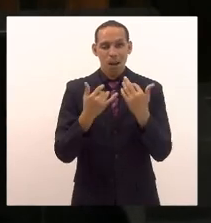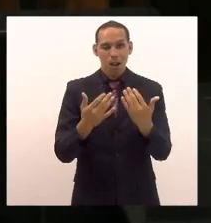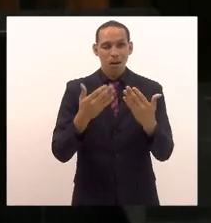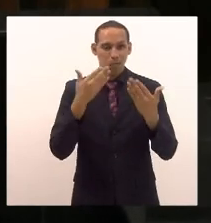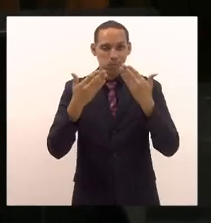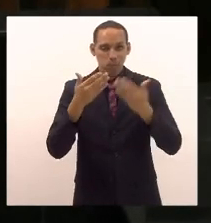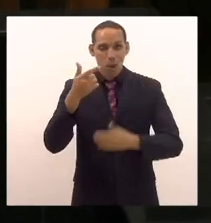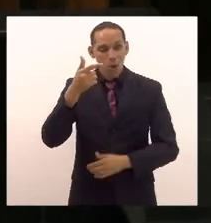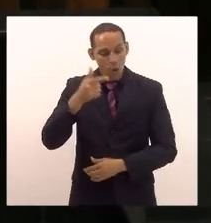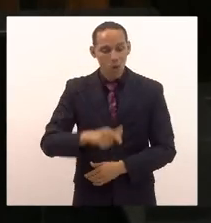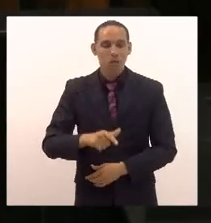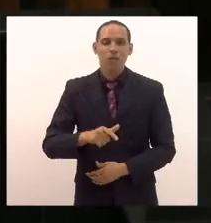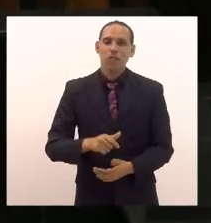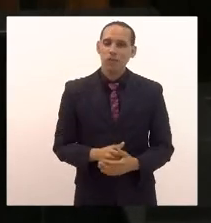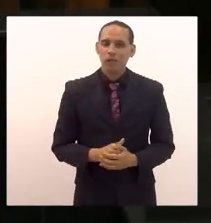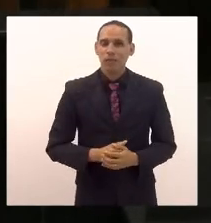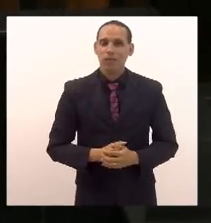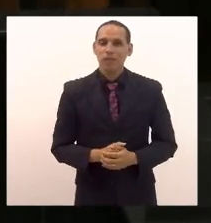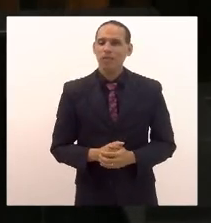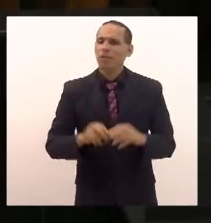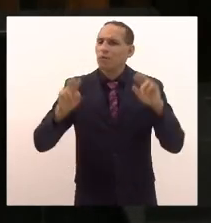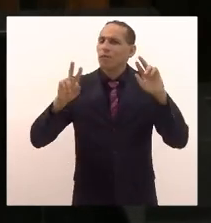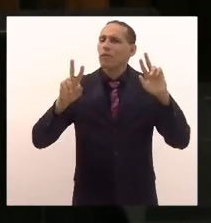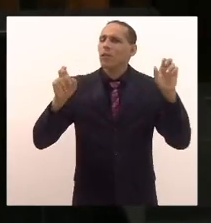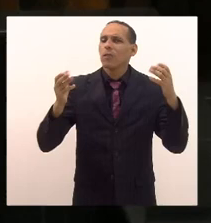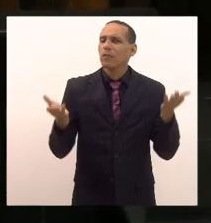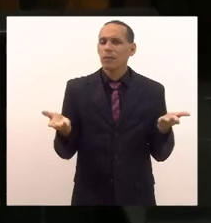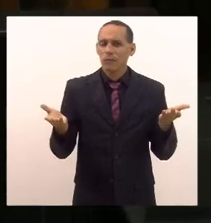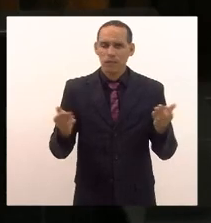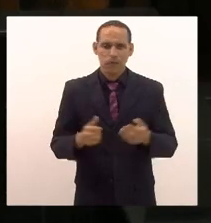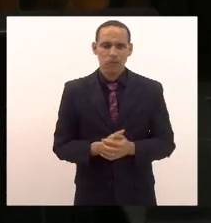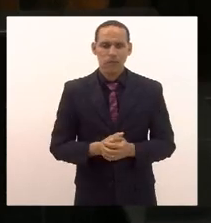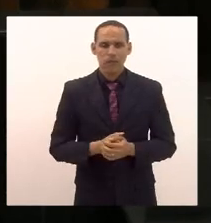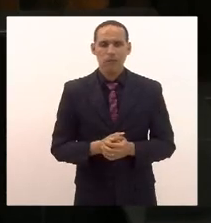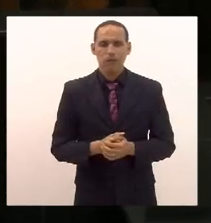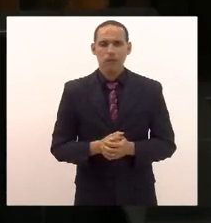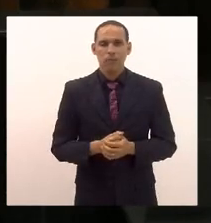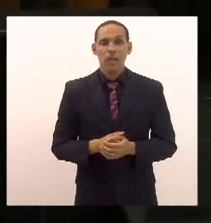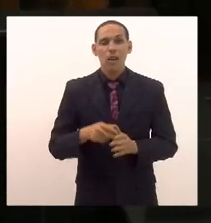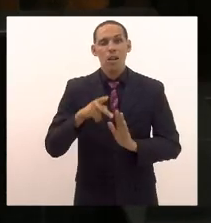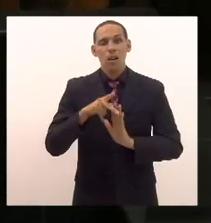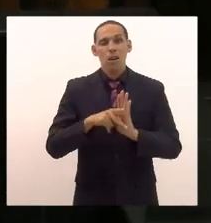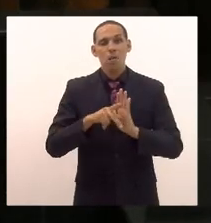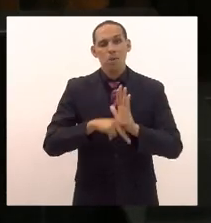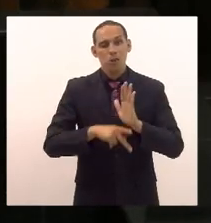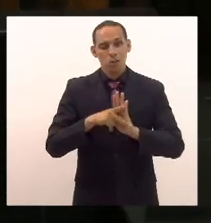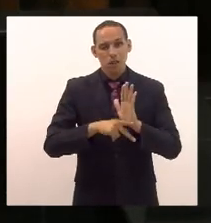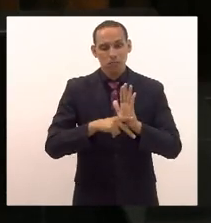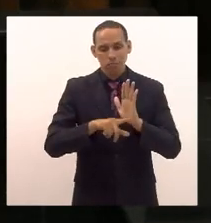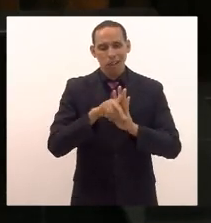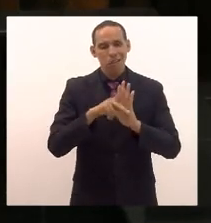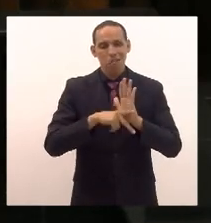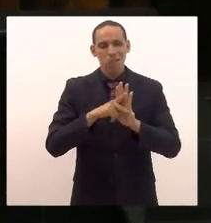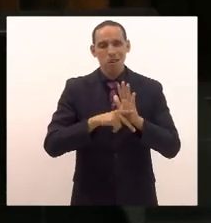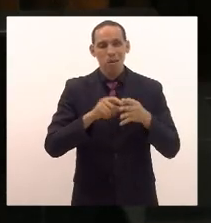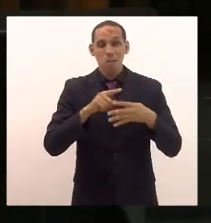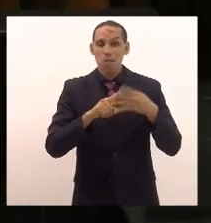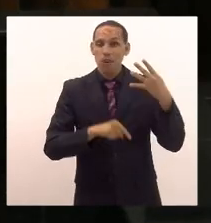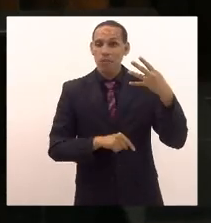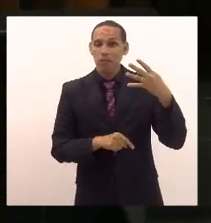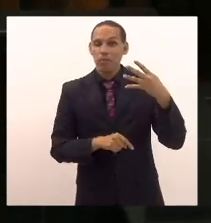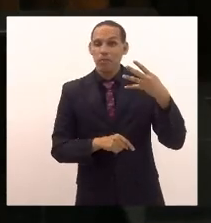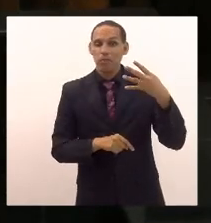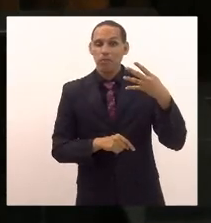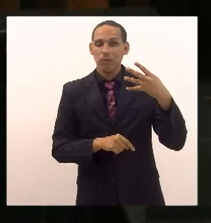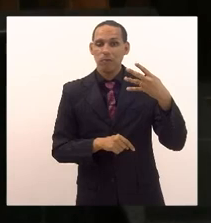pública é sobre quatro projetos de leis e é